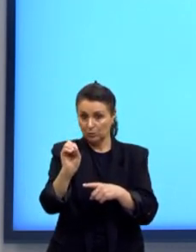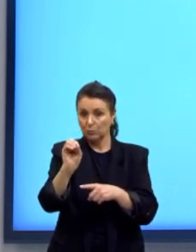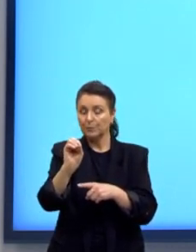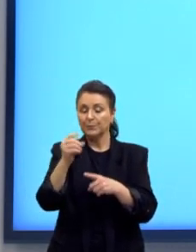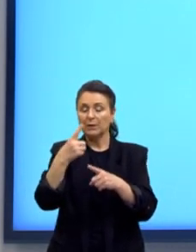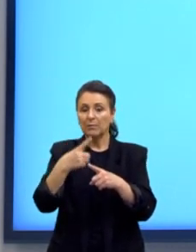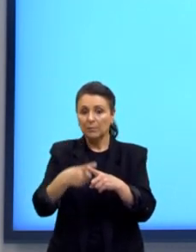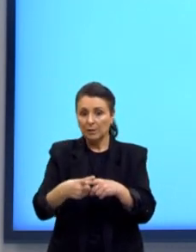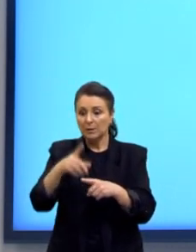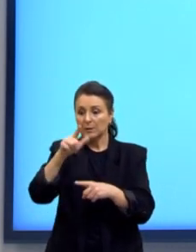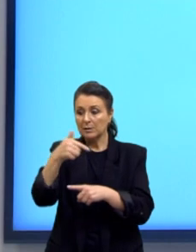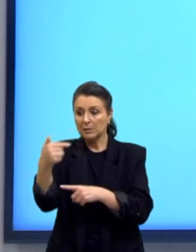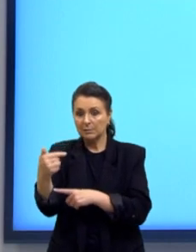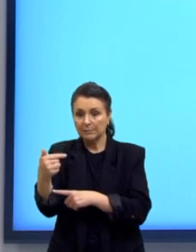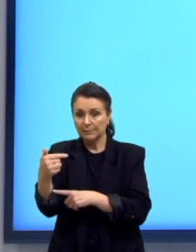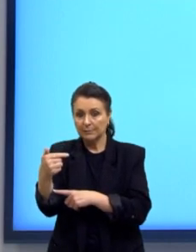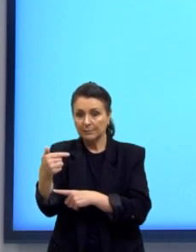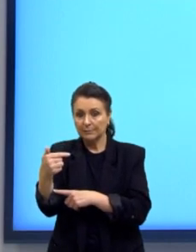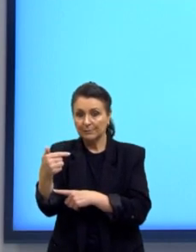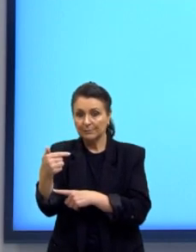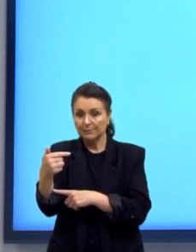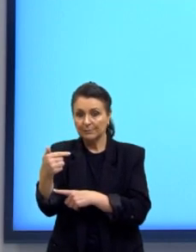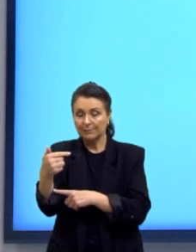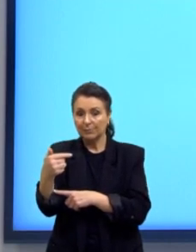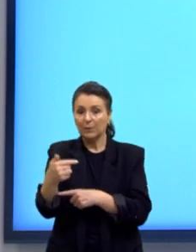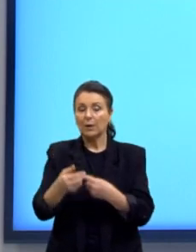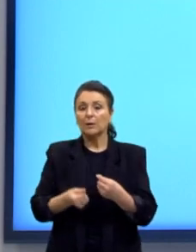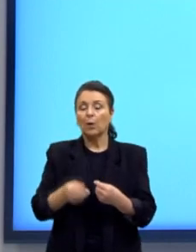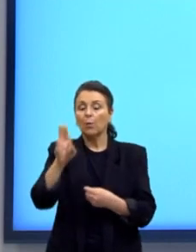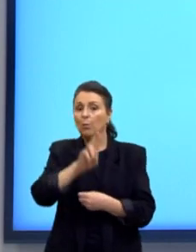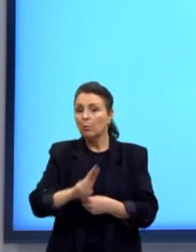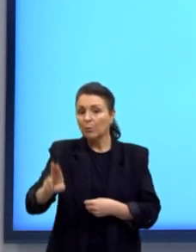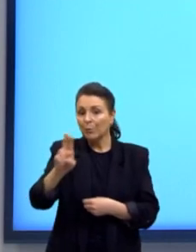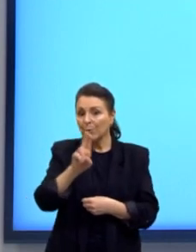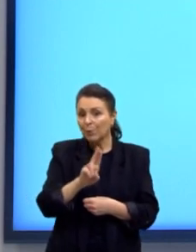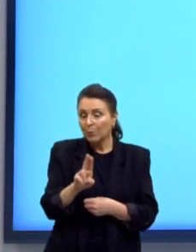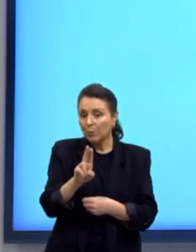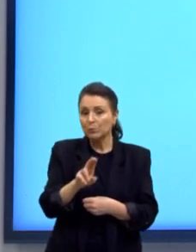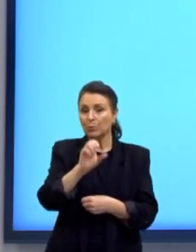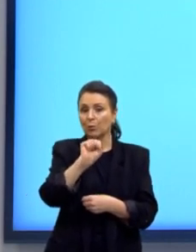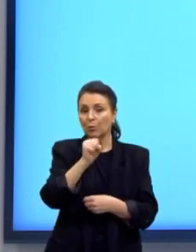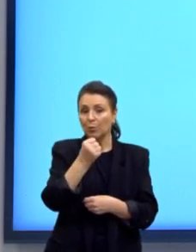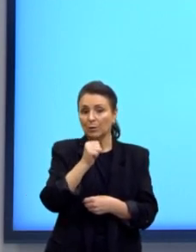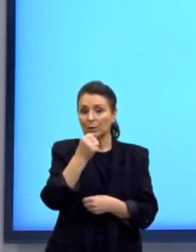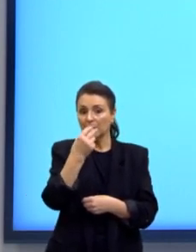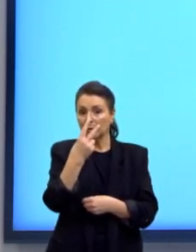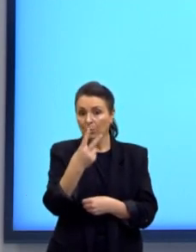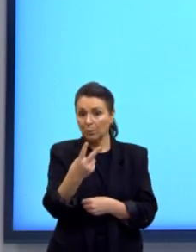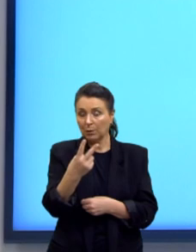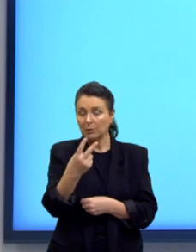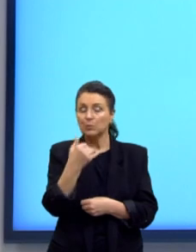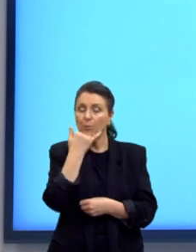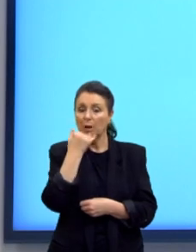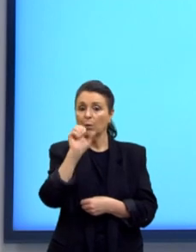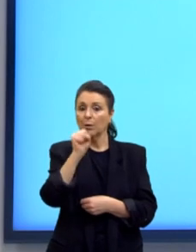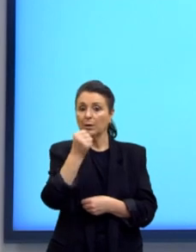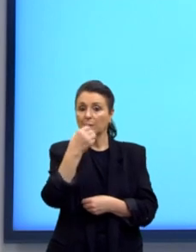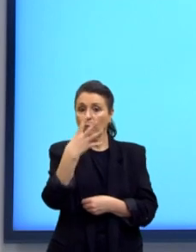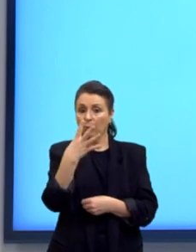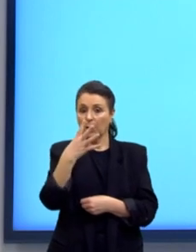por dia vezes 7 dias então consumo seria de 84 o litros